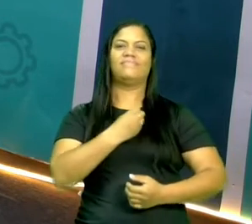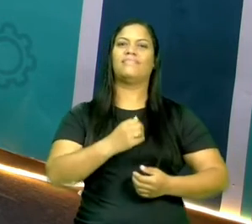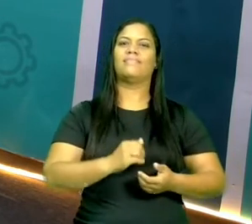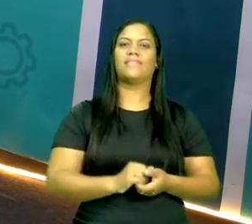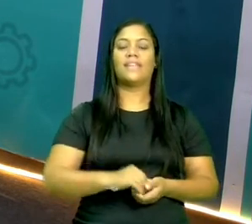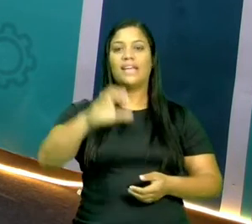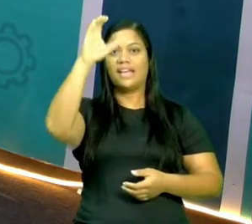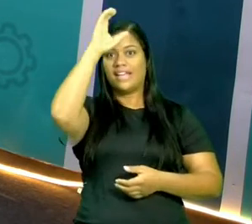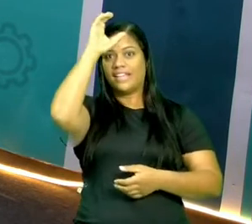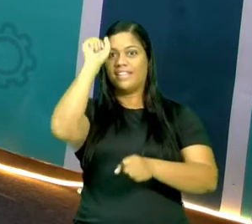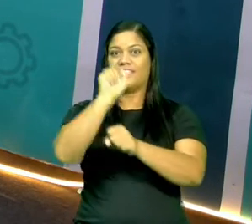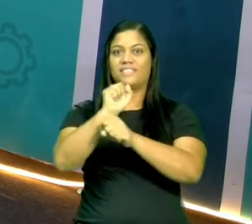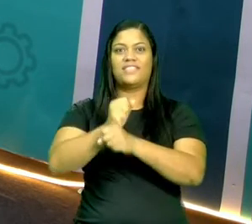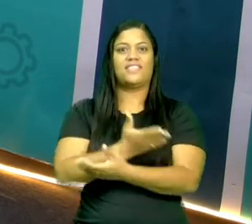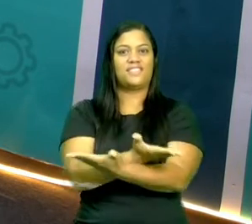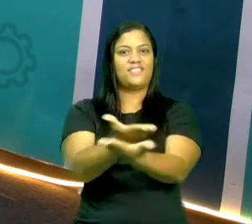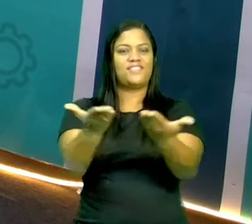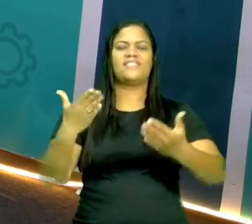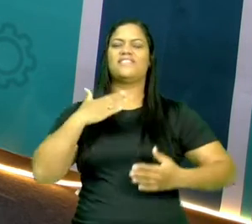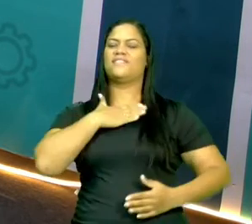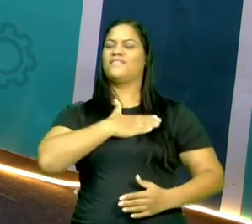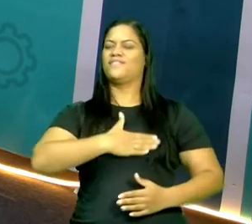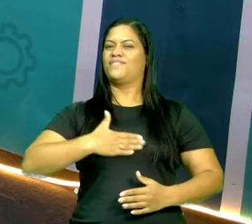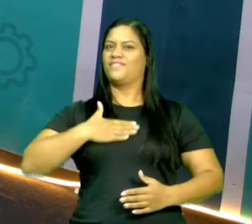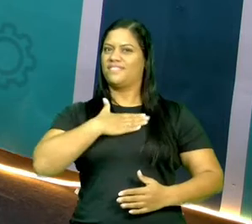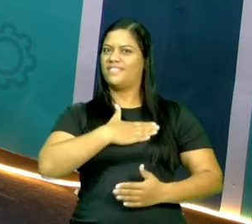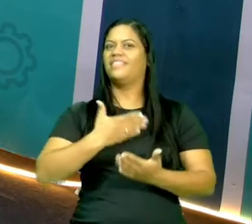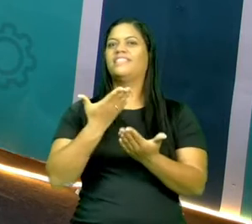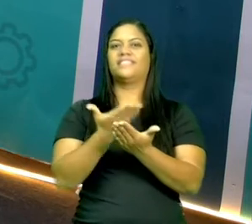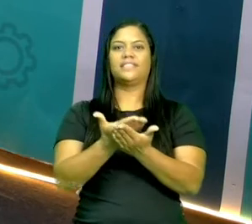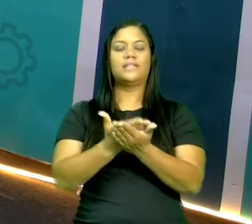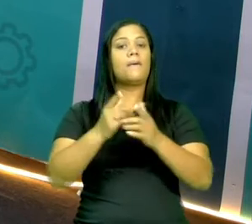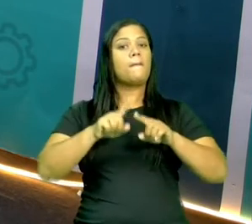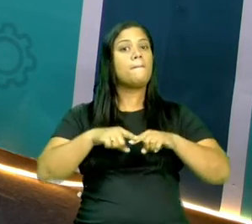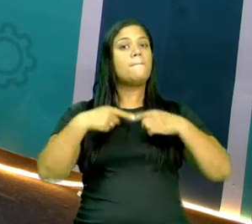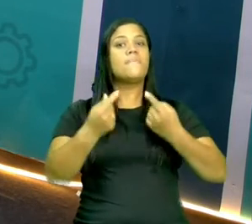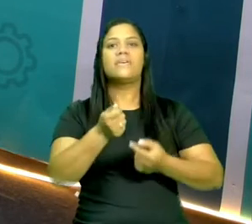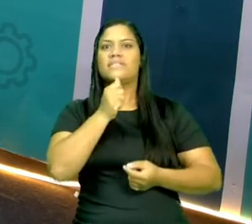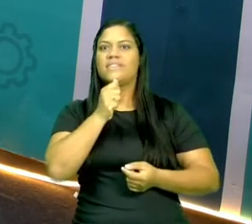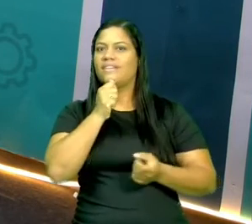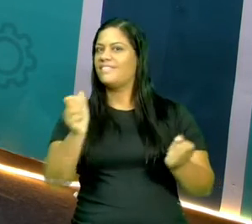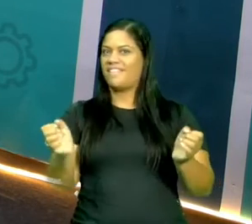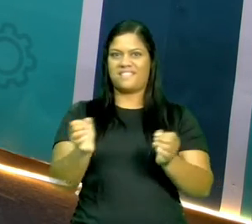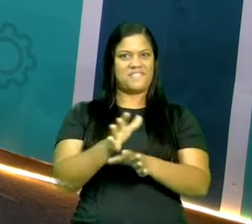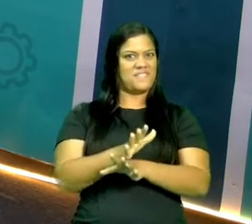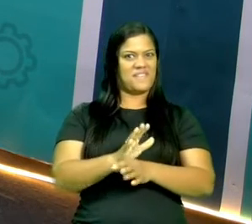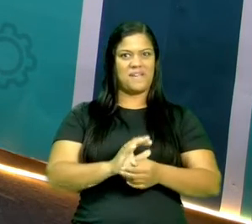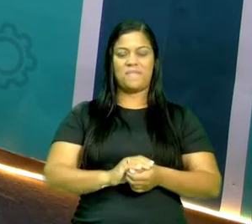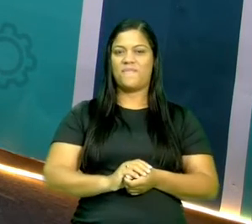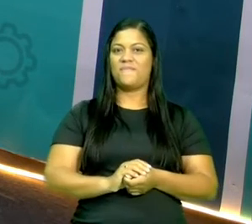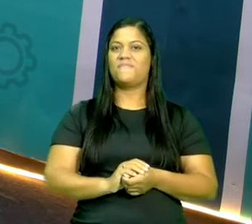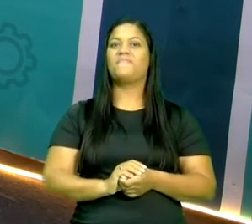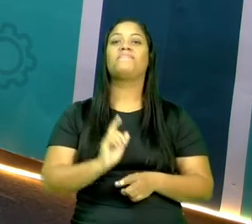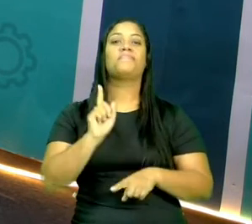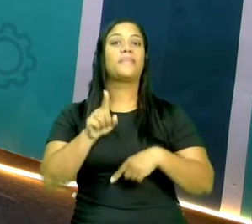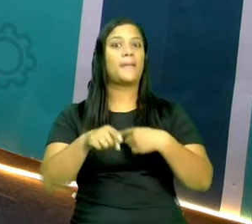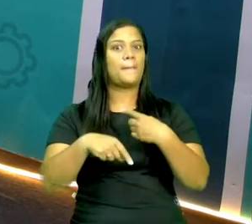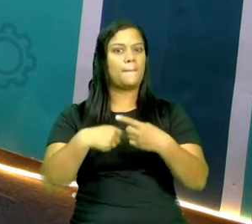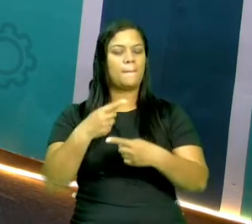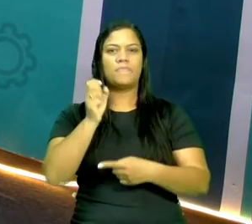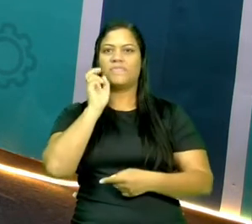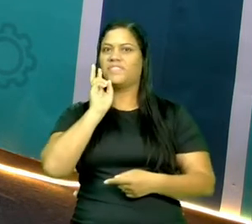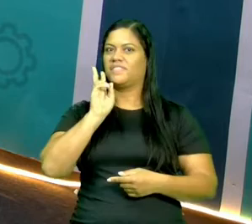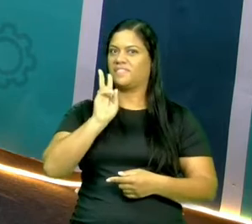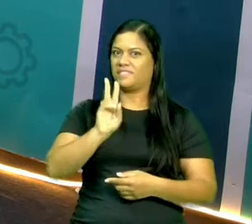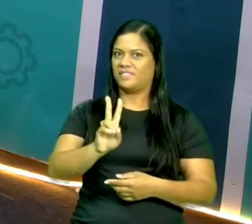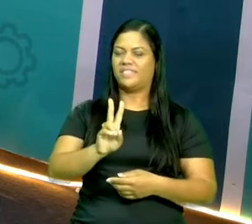A tia espera que vocês tenham gostado bastante, né, da aula, mas ainda não acabou. A gente vai ouvir, né, e